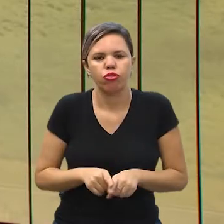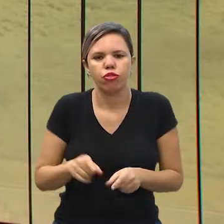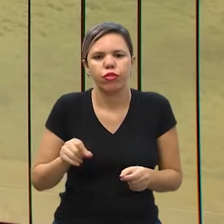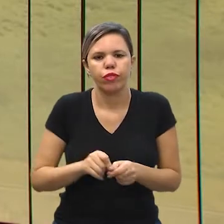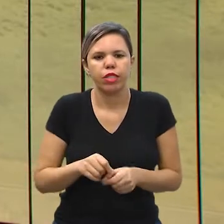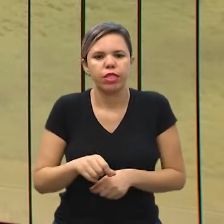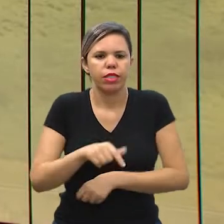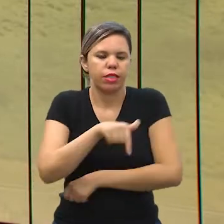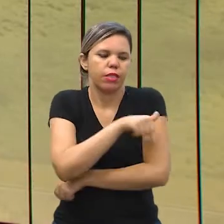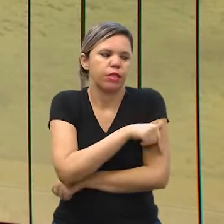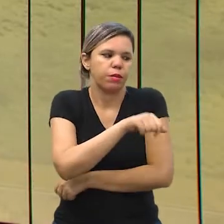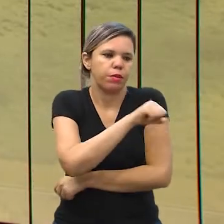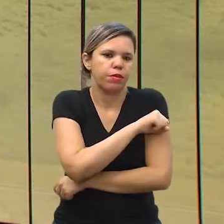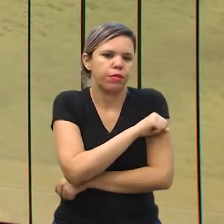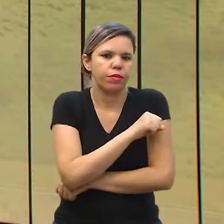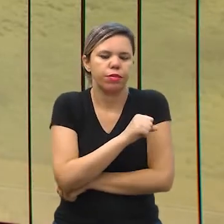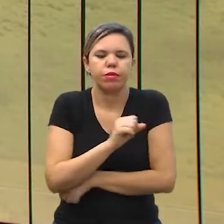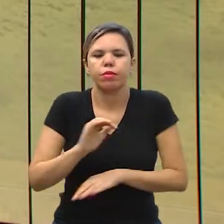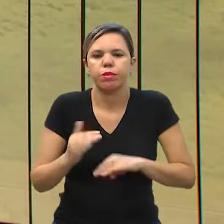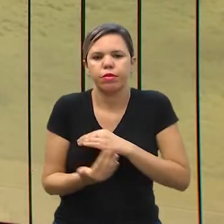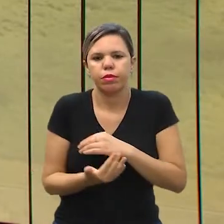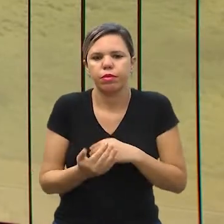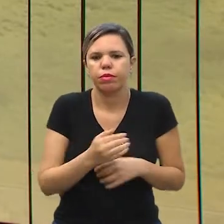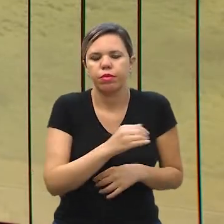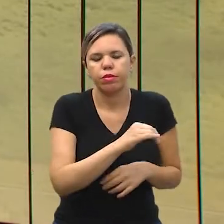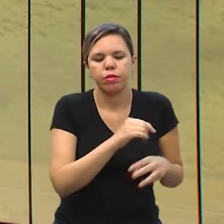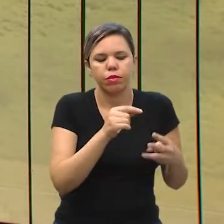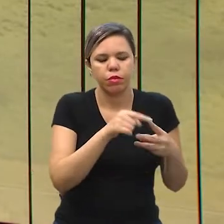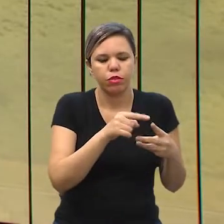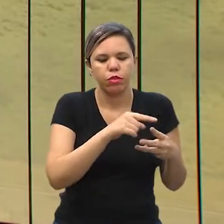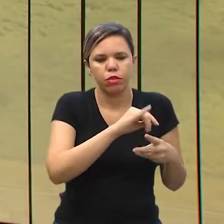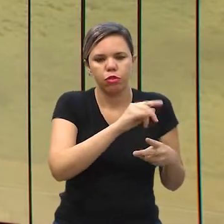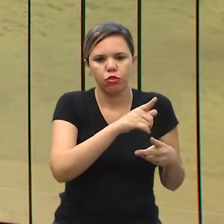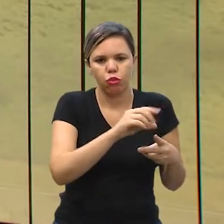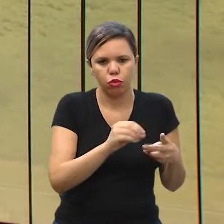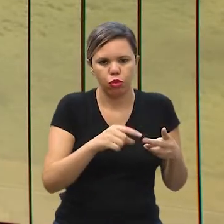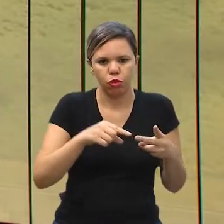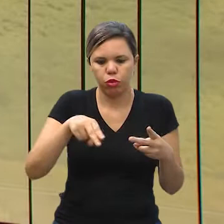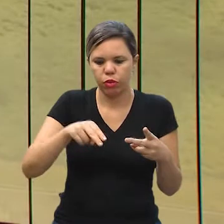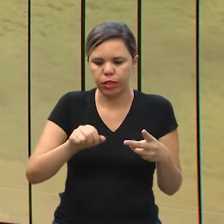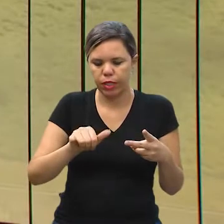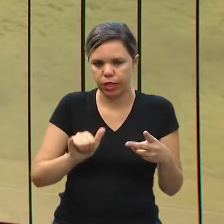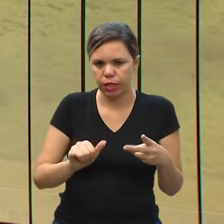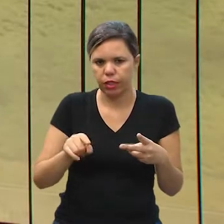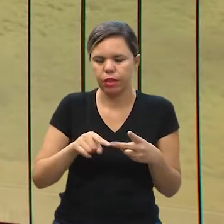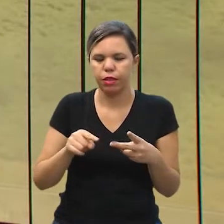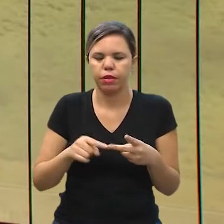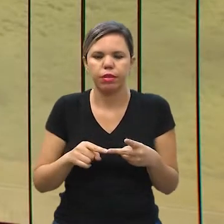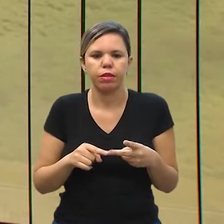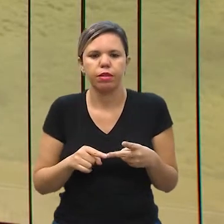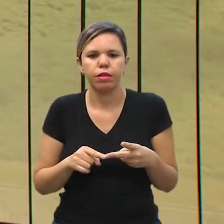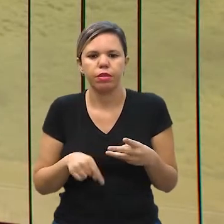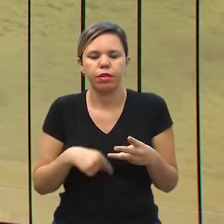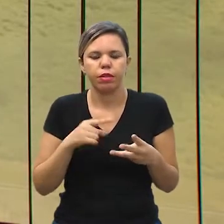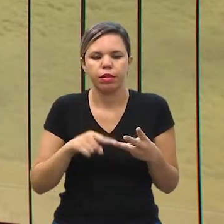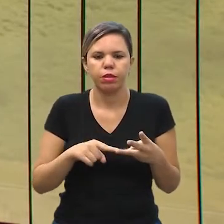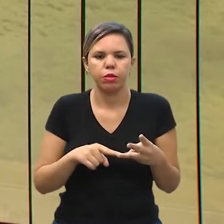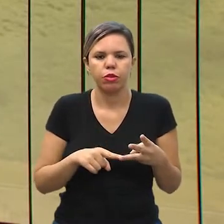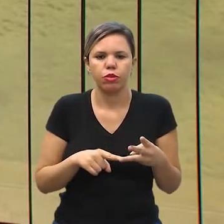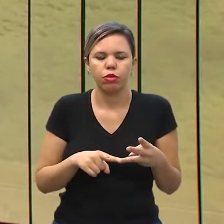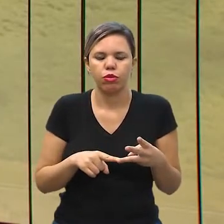lá fazer a sétima e oitava série lá então Júlio Mesquita e depois o nele Eliana Assis Andrade